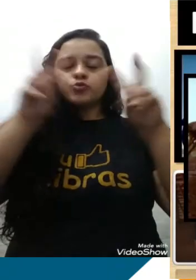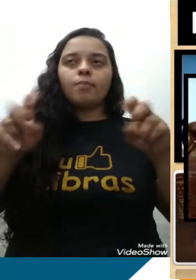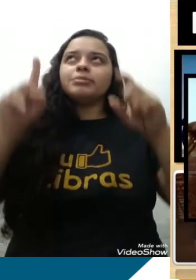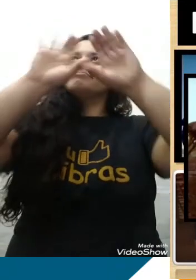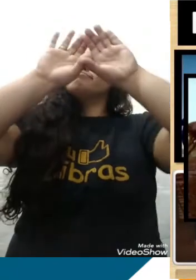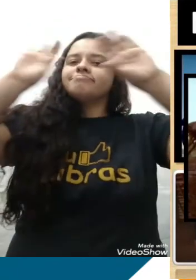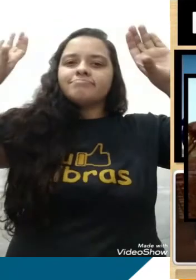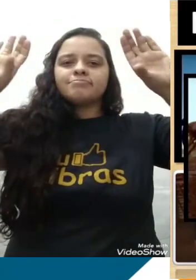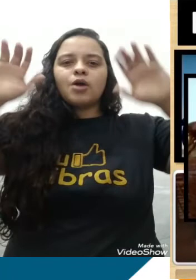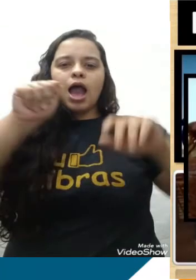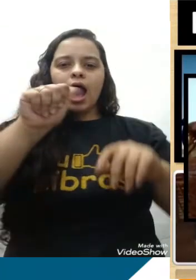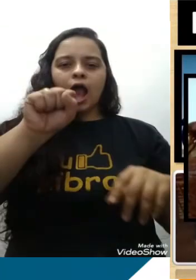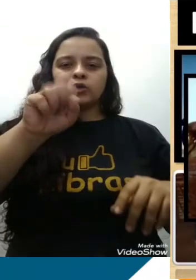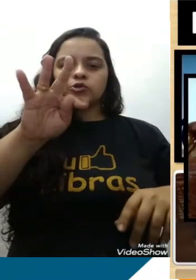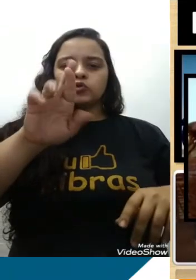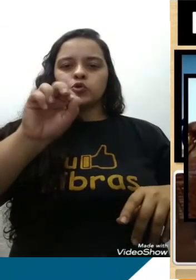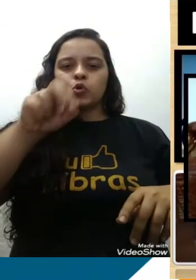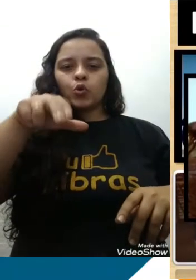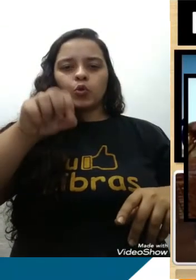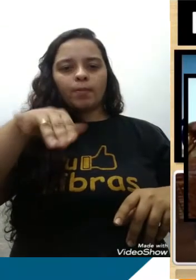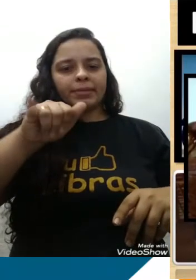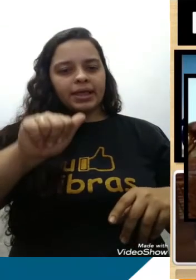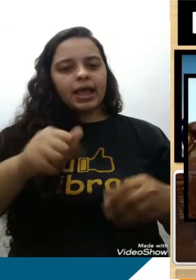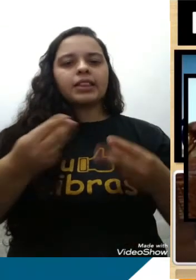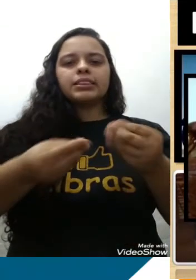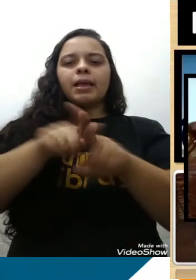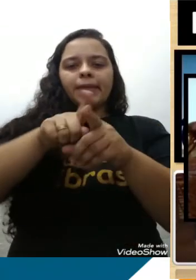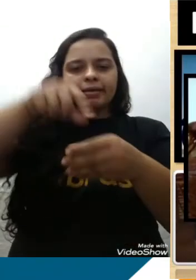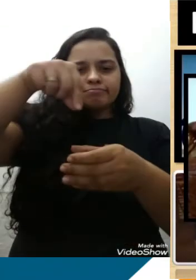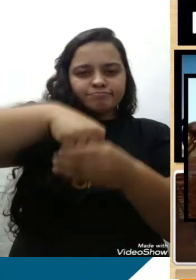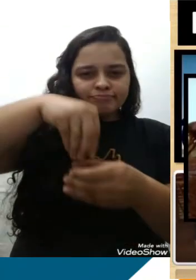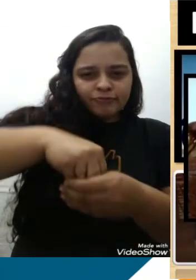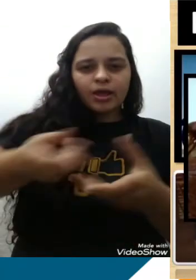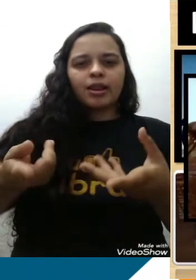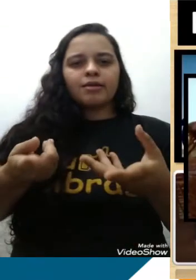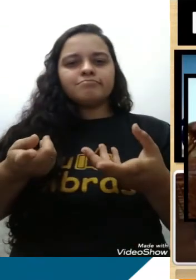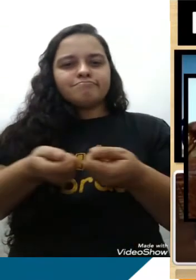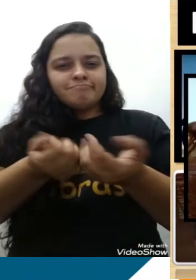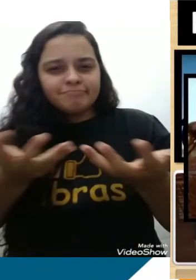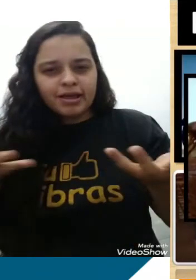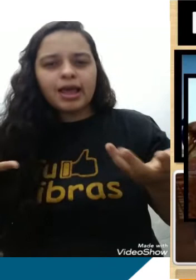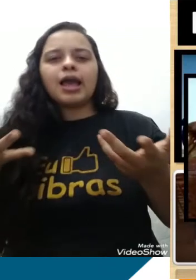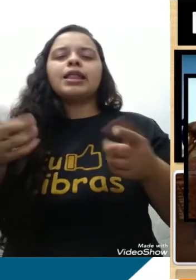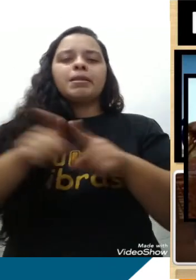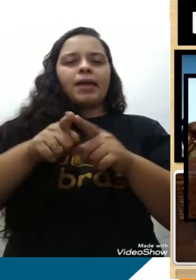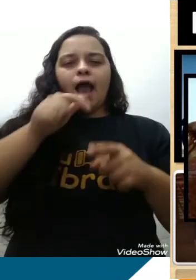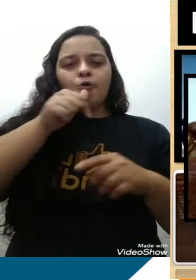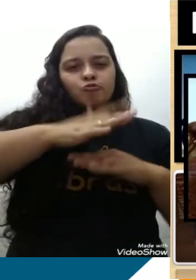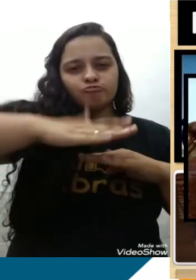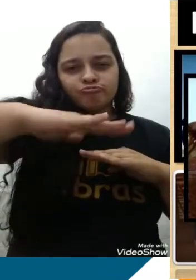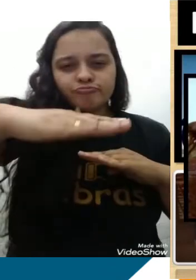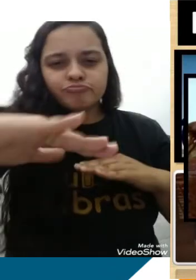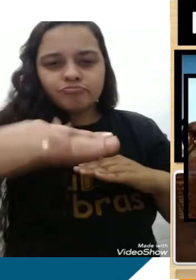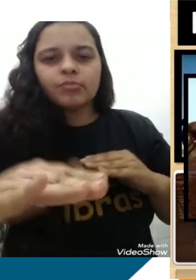astronomia, tanto para orientação quanto para agricultura, para conhecimento das marés. Eles utilizam esses conhecimentos, né? Tem